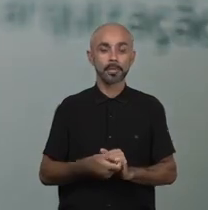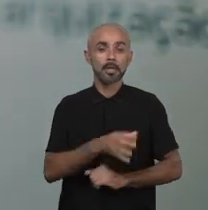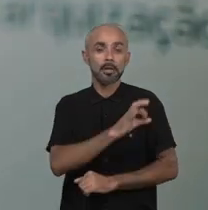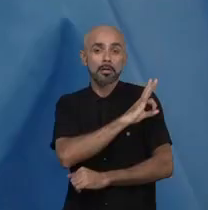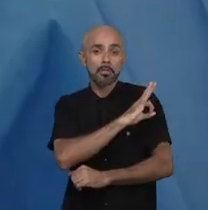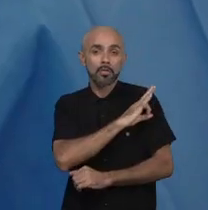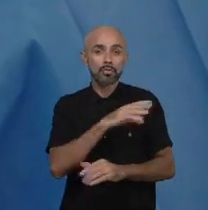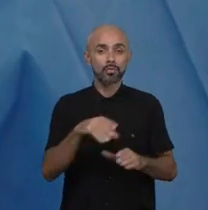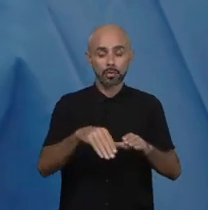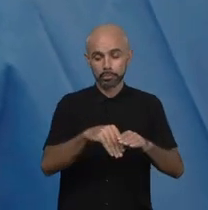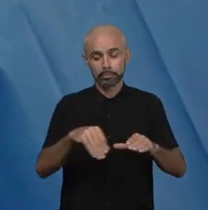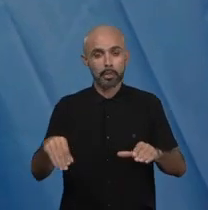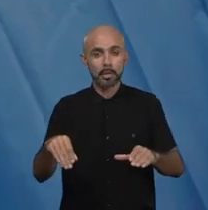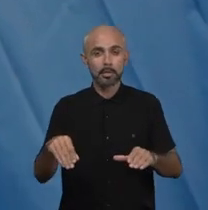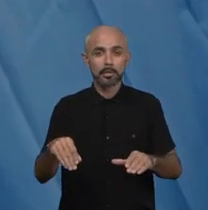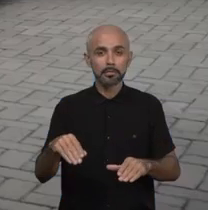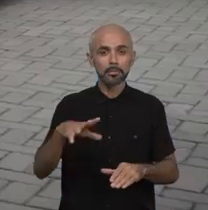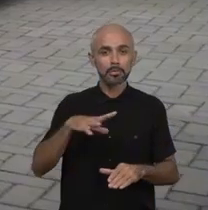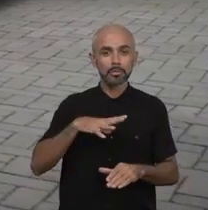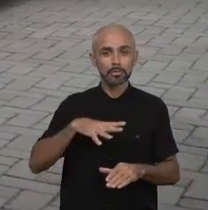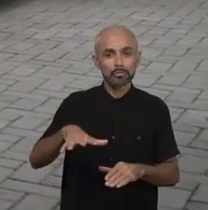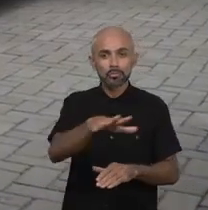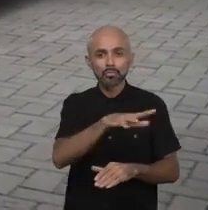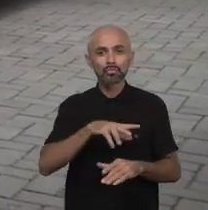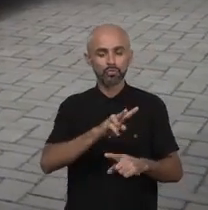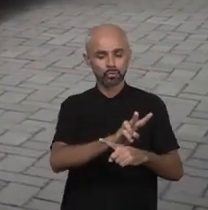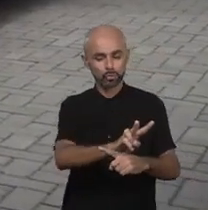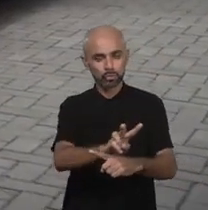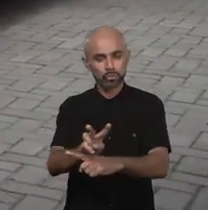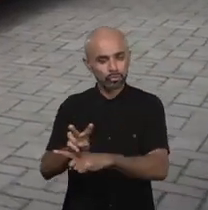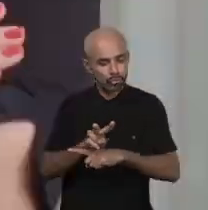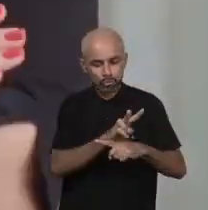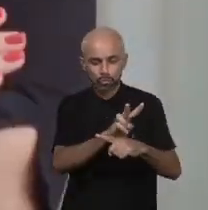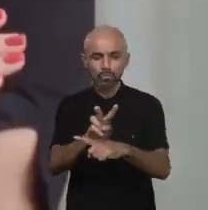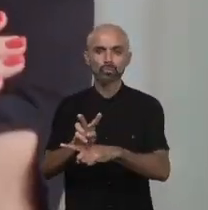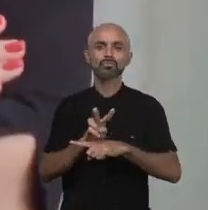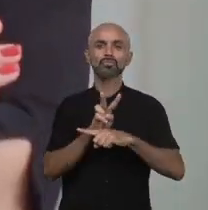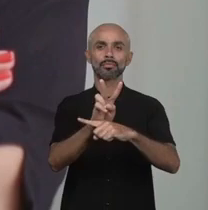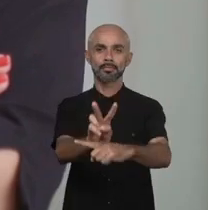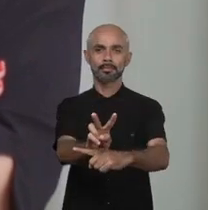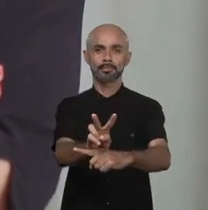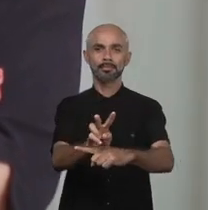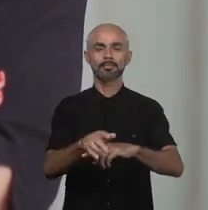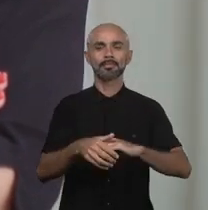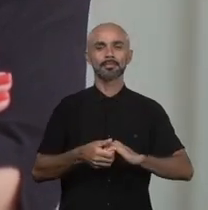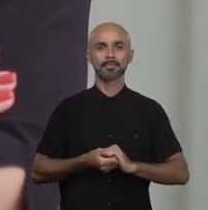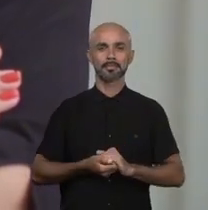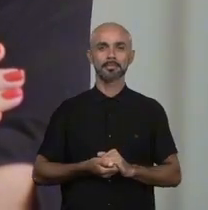gestão do hospital. Prefeitura de Praia Grande, cuida bem da cidade, cuida bem de você.